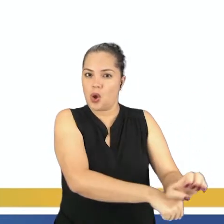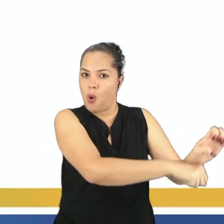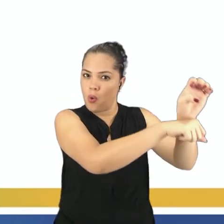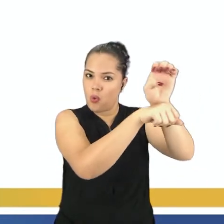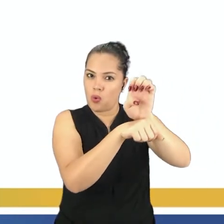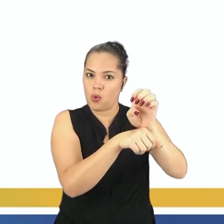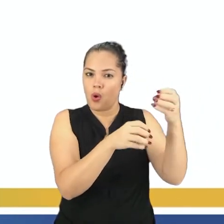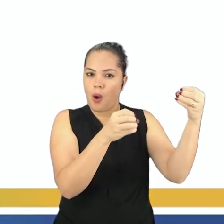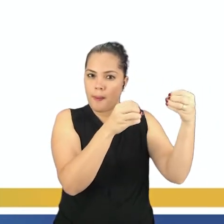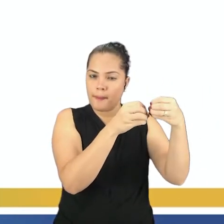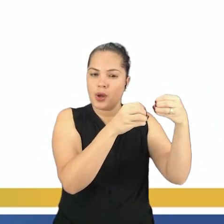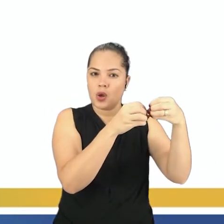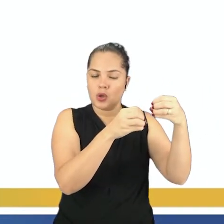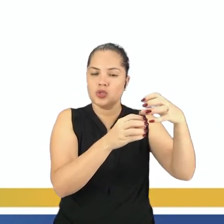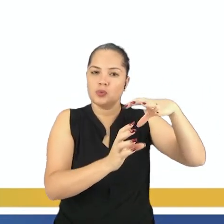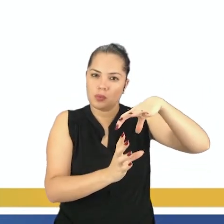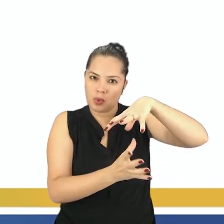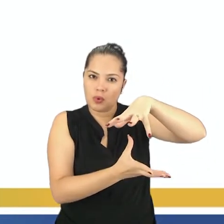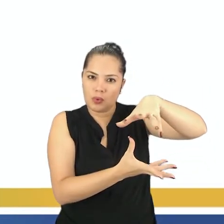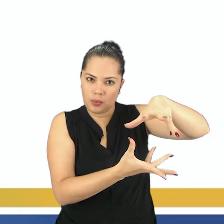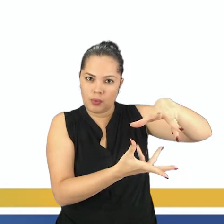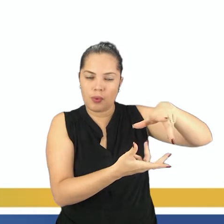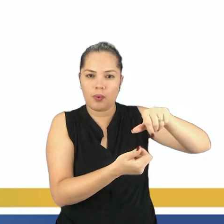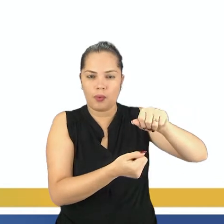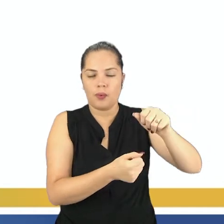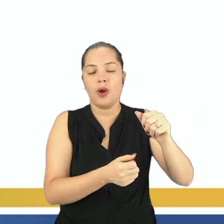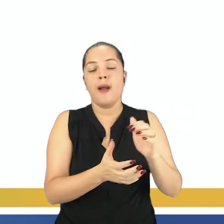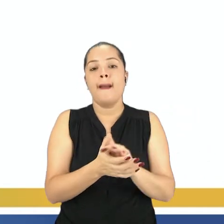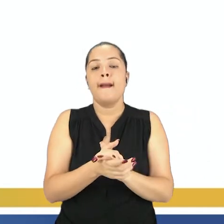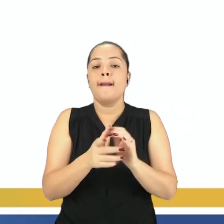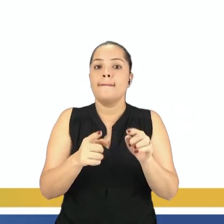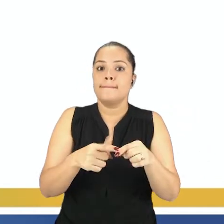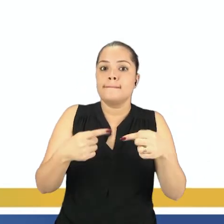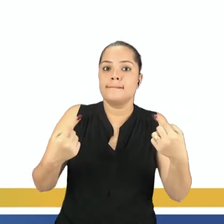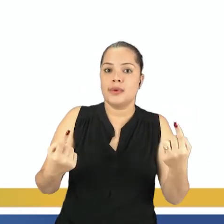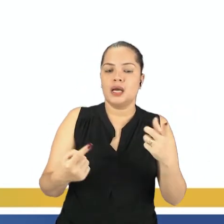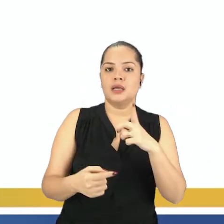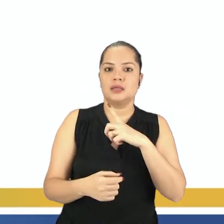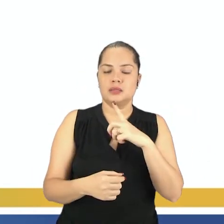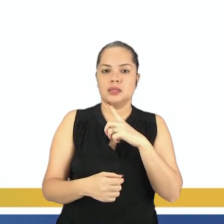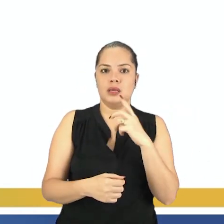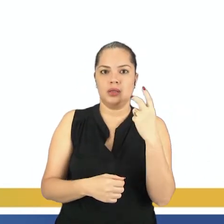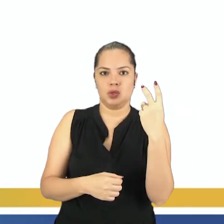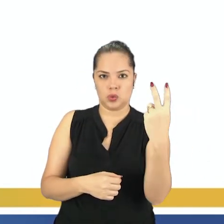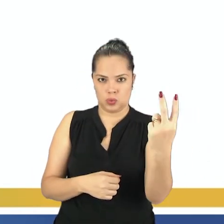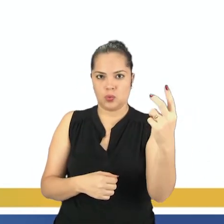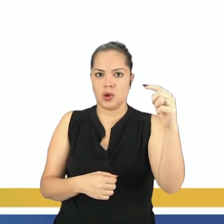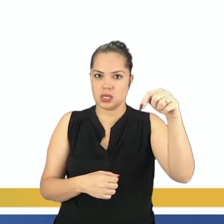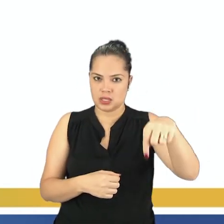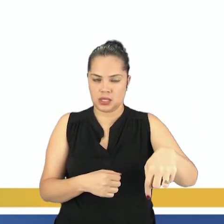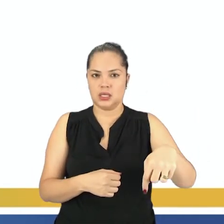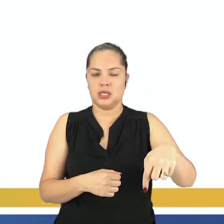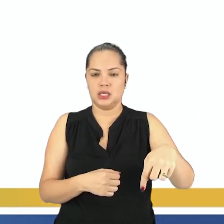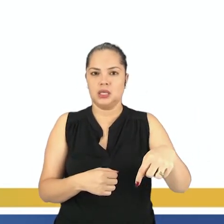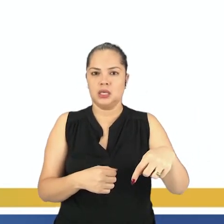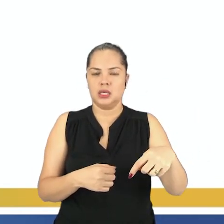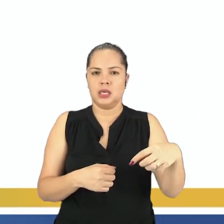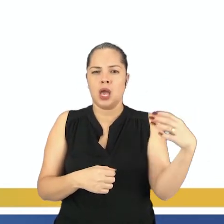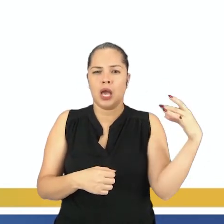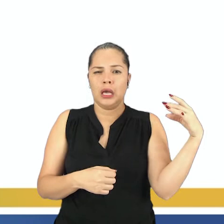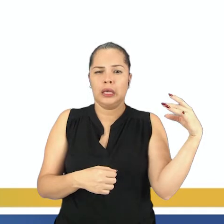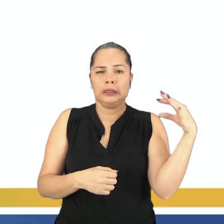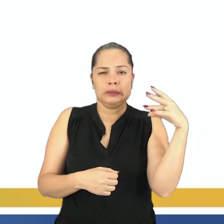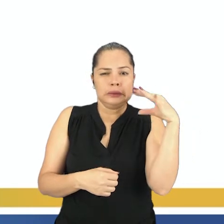polo, né? Na maioria das regiões, há somente duas estações bem marcadas, uma quente e úmida, né, que é a